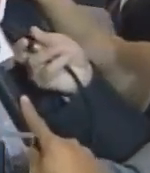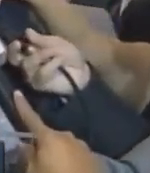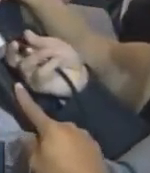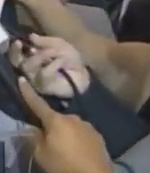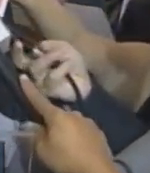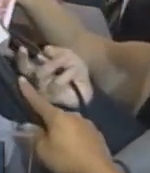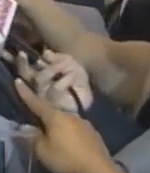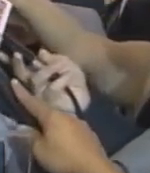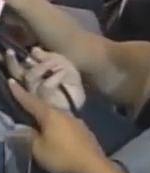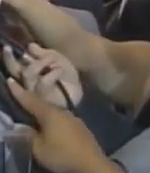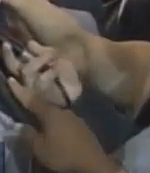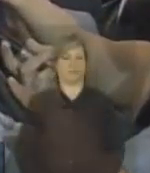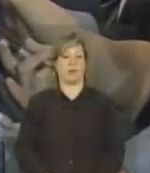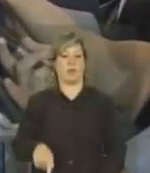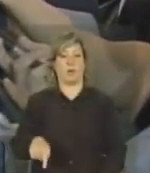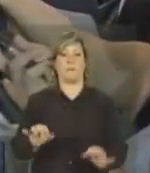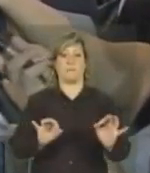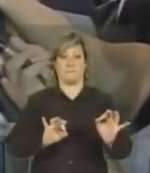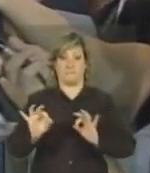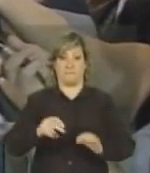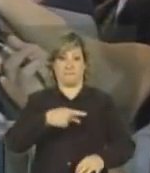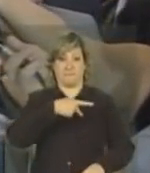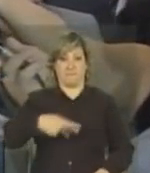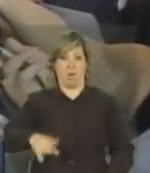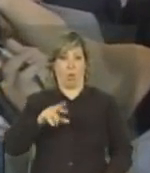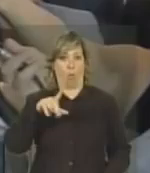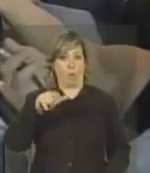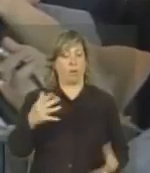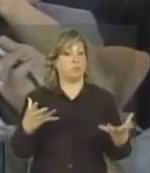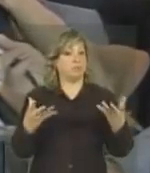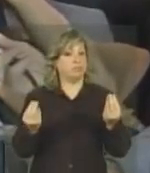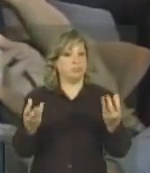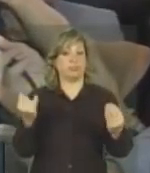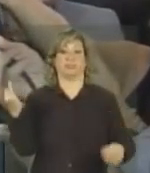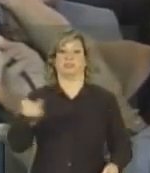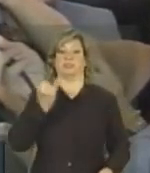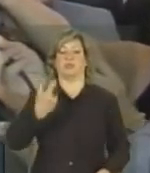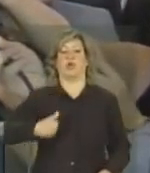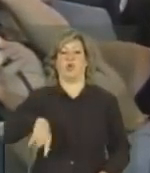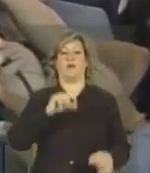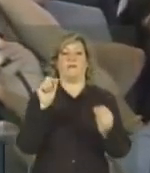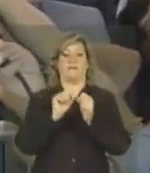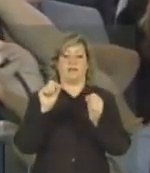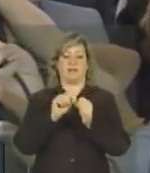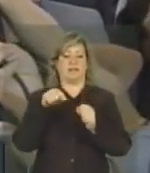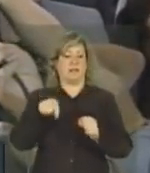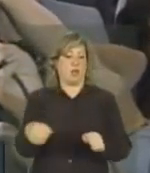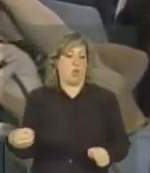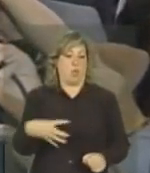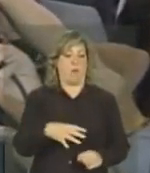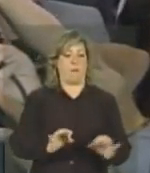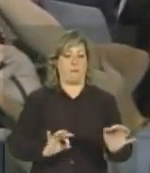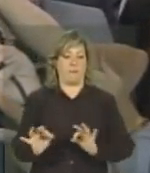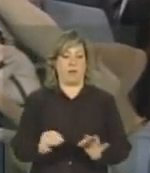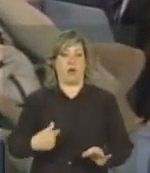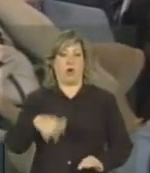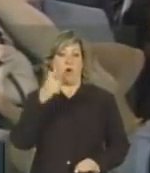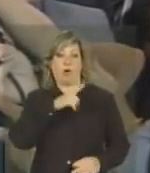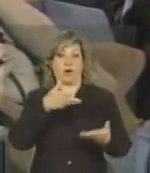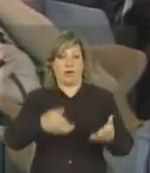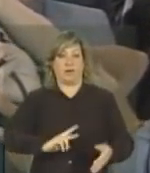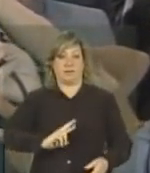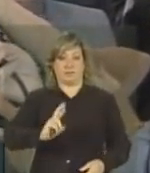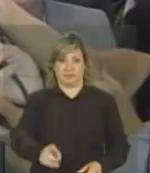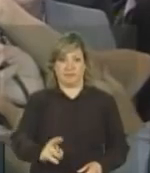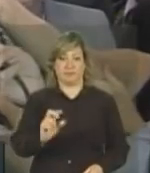Ministro, veja, o plano do presidente Lula foi um passo importantíssimo para que nós construíssemos esse outro plano. Nós não chegaríamos a este resultado se não